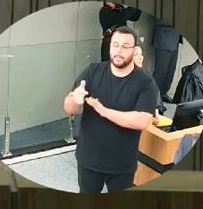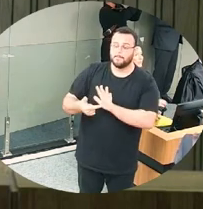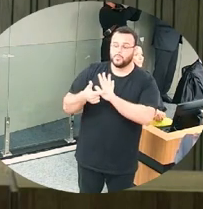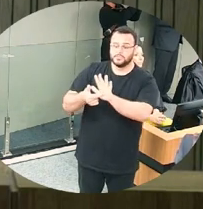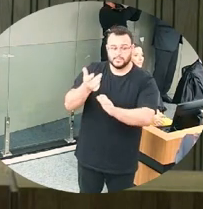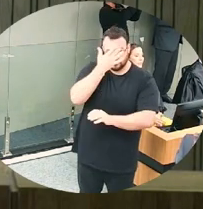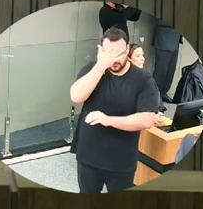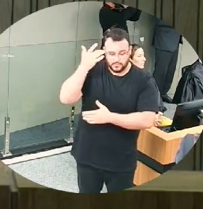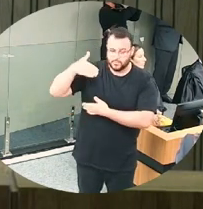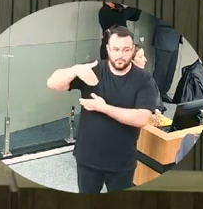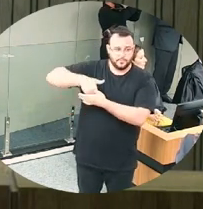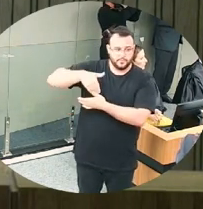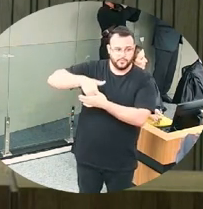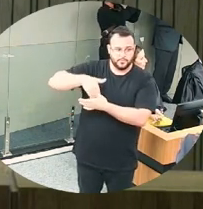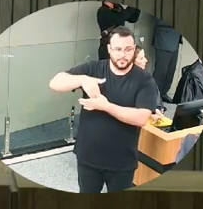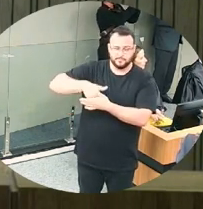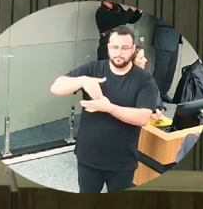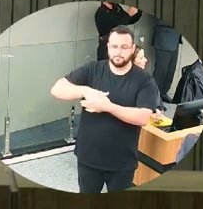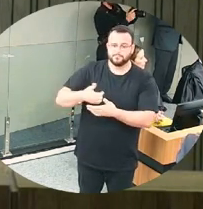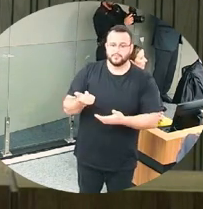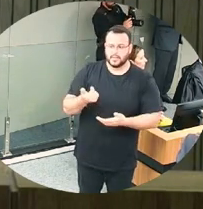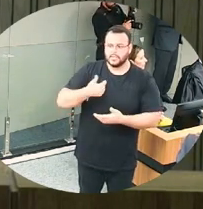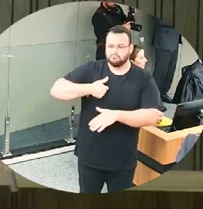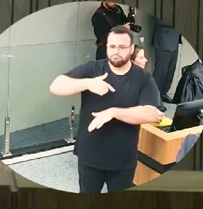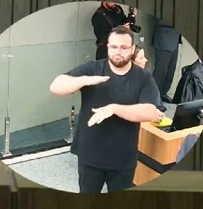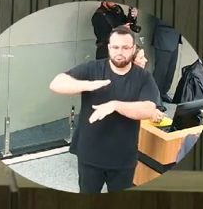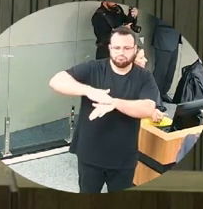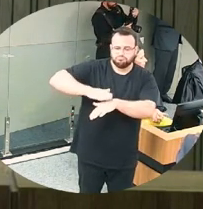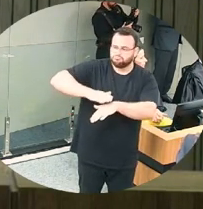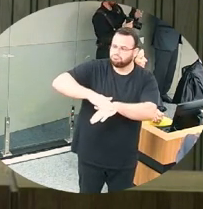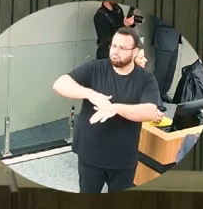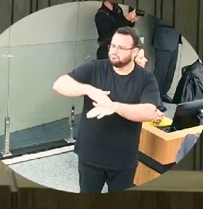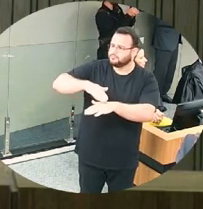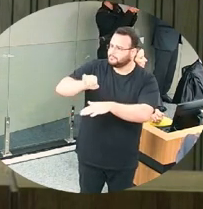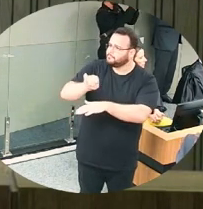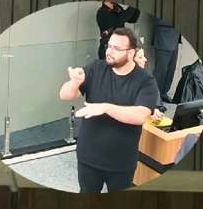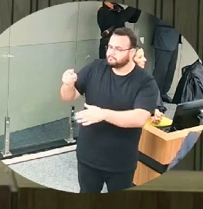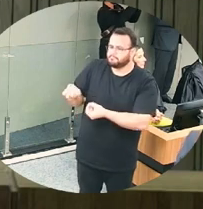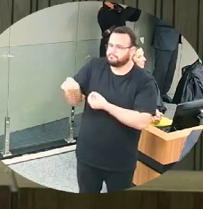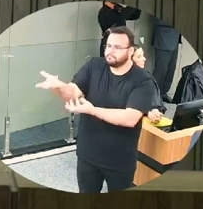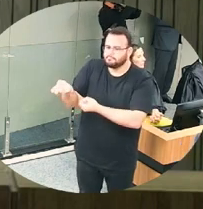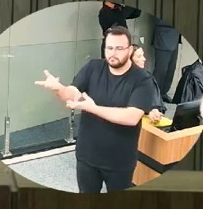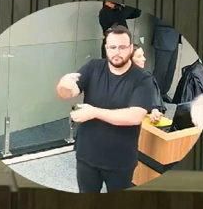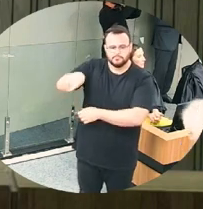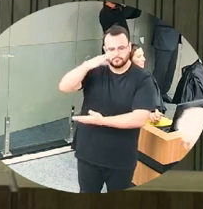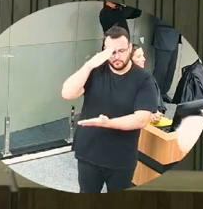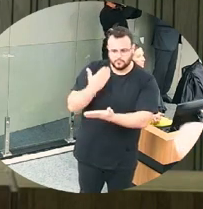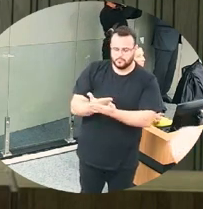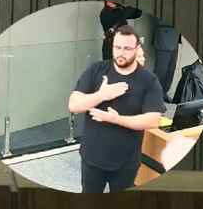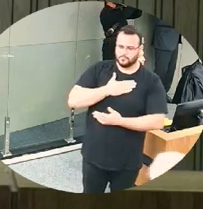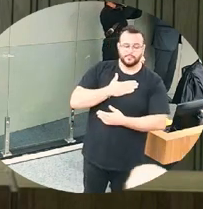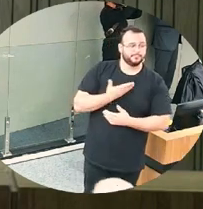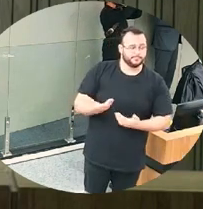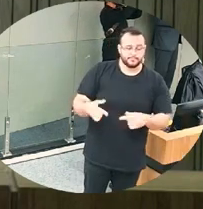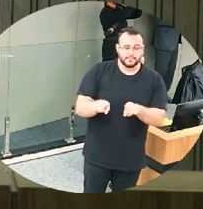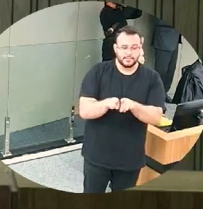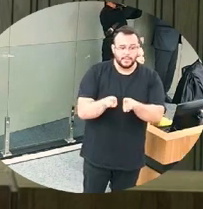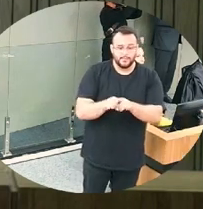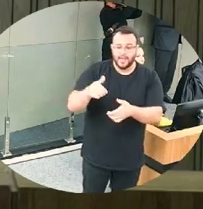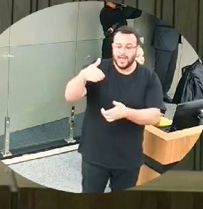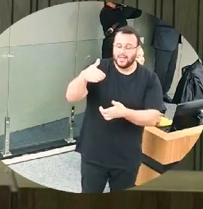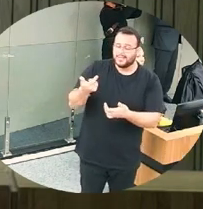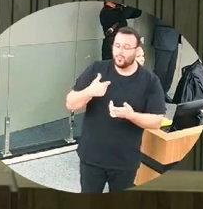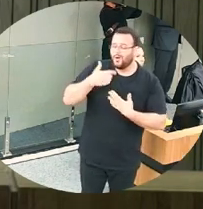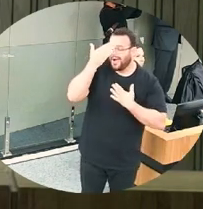me elegeram que busquei corresponder à confiança itada e também um momento de formular votos